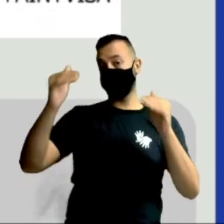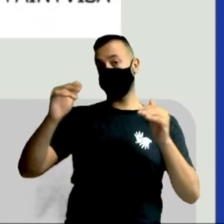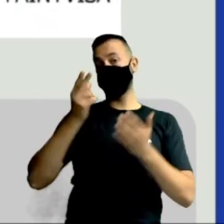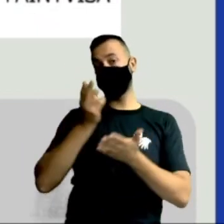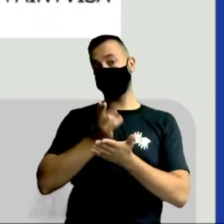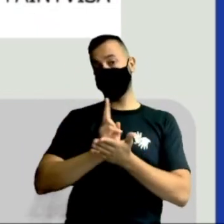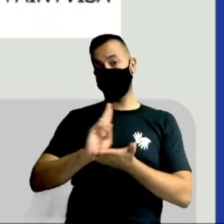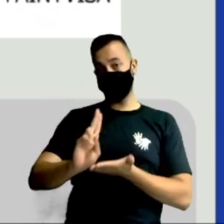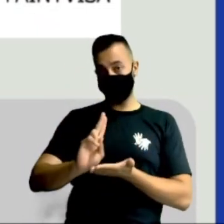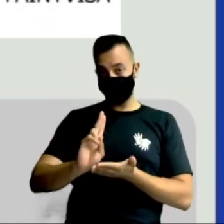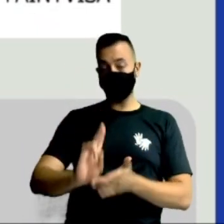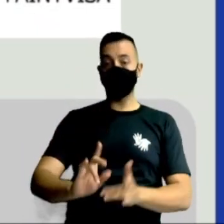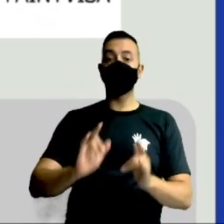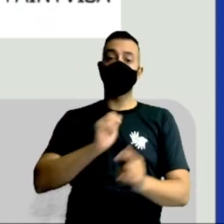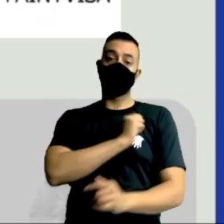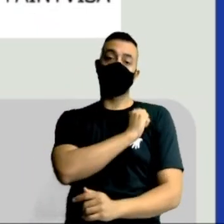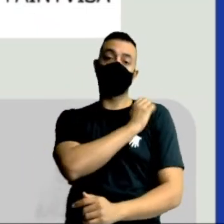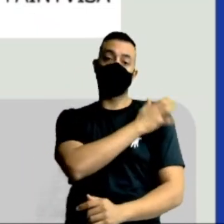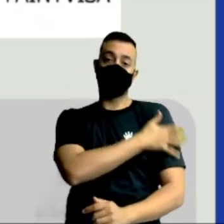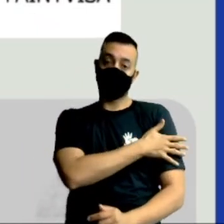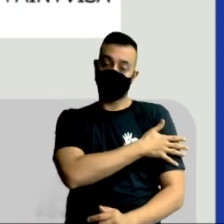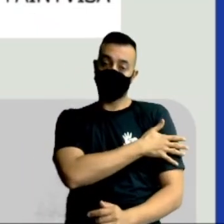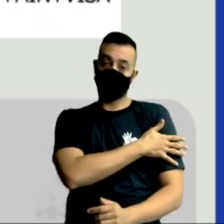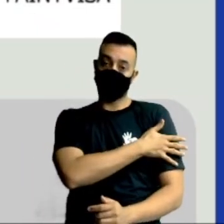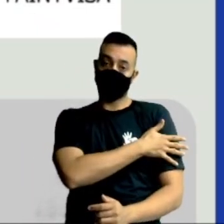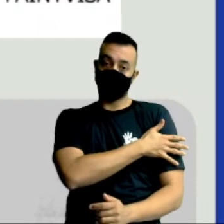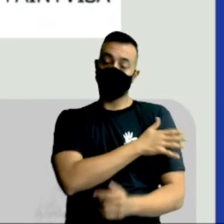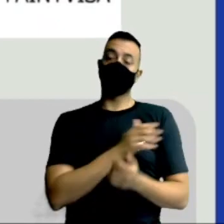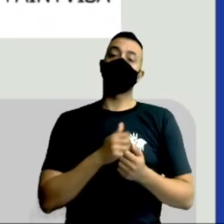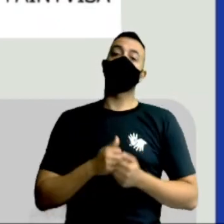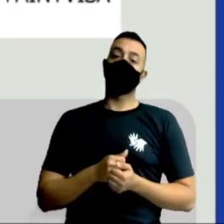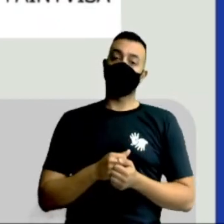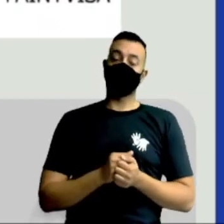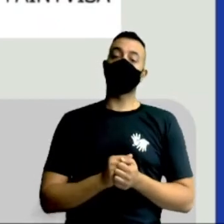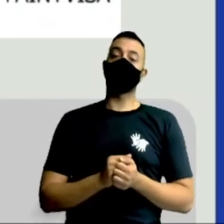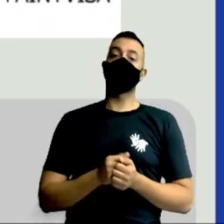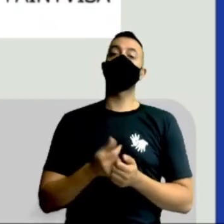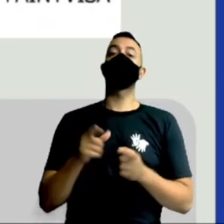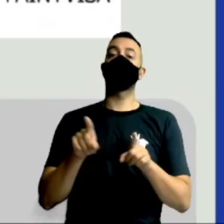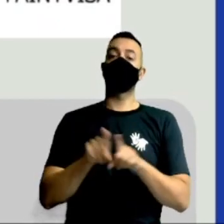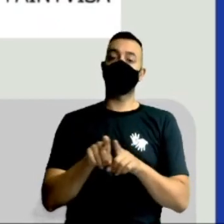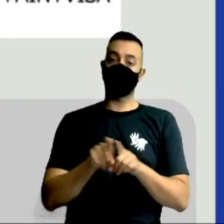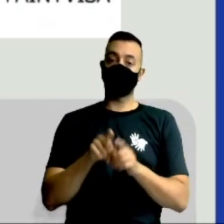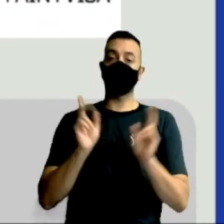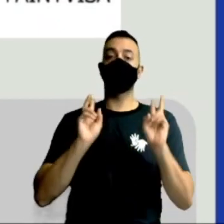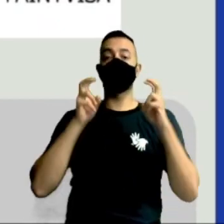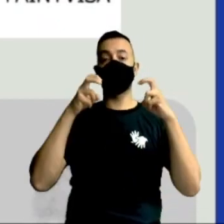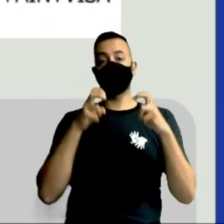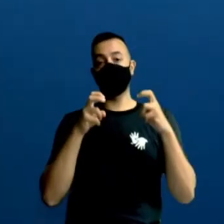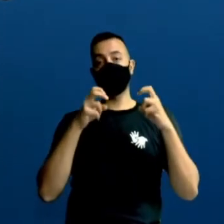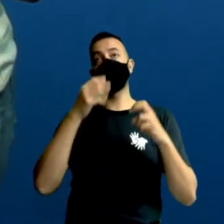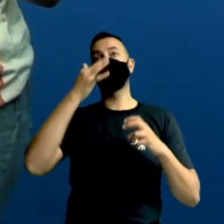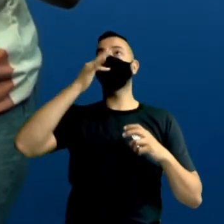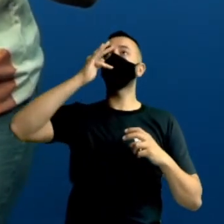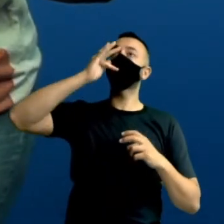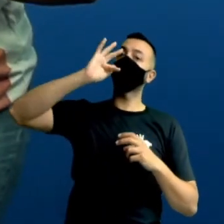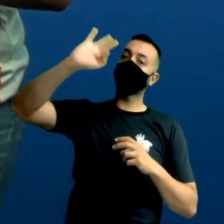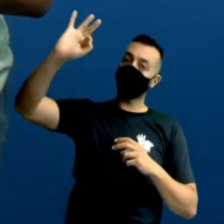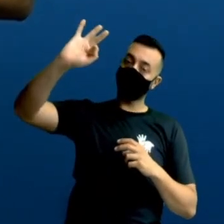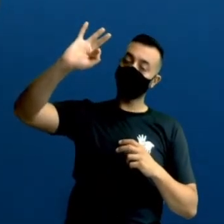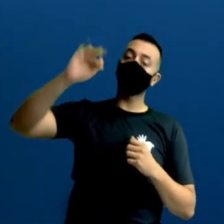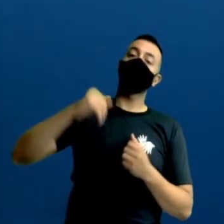Pernambuco, o Instituto Federal de Educação, da IFPE, a FAITVISA, a FACOL. Então, nós temos